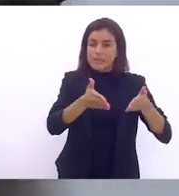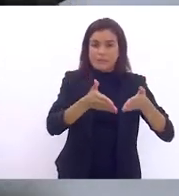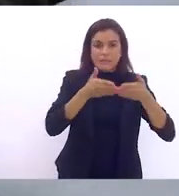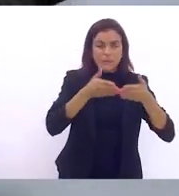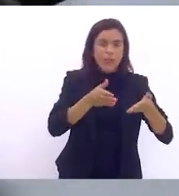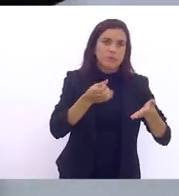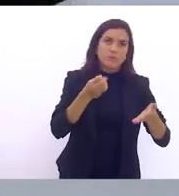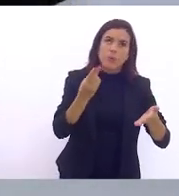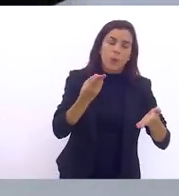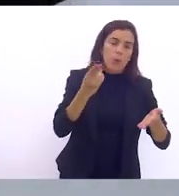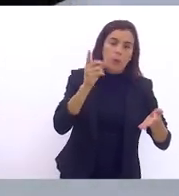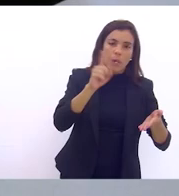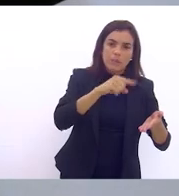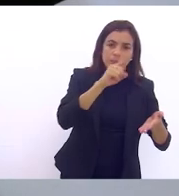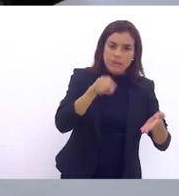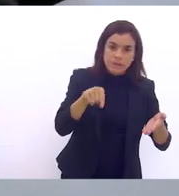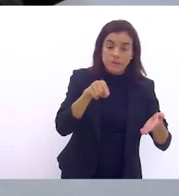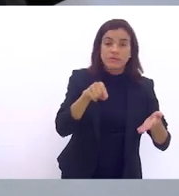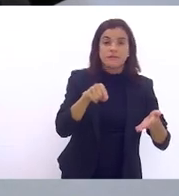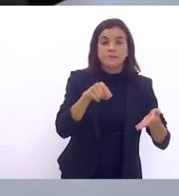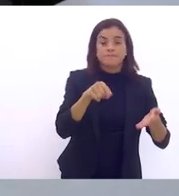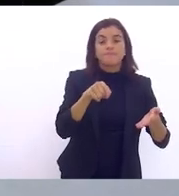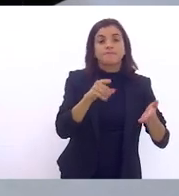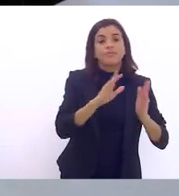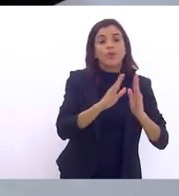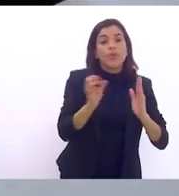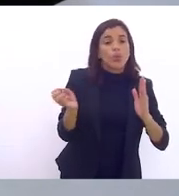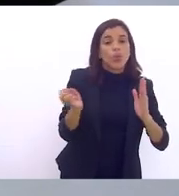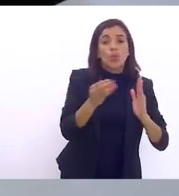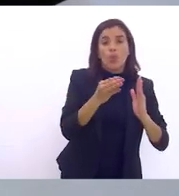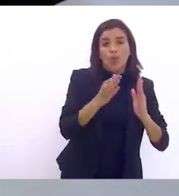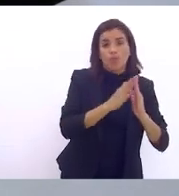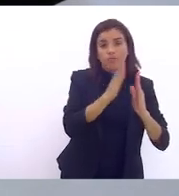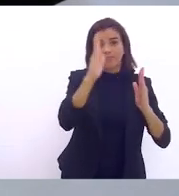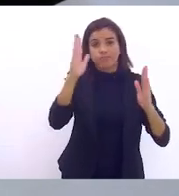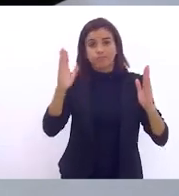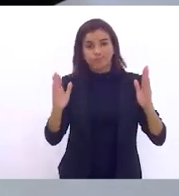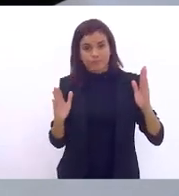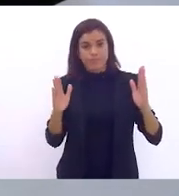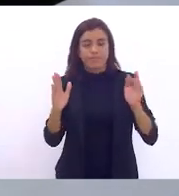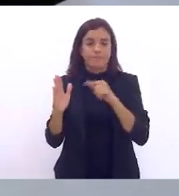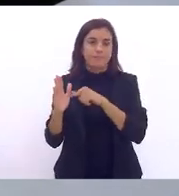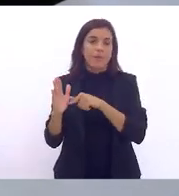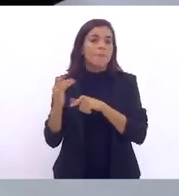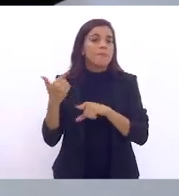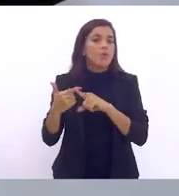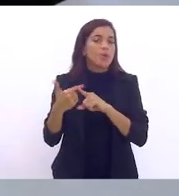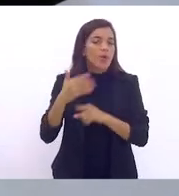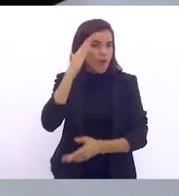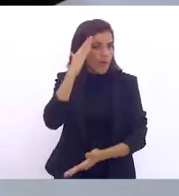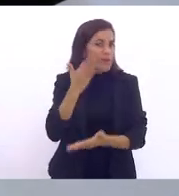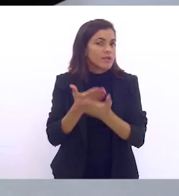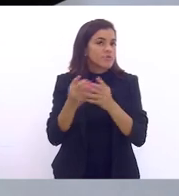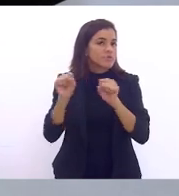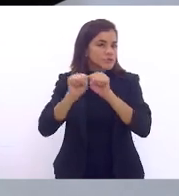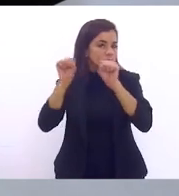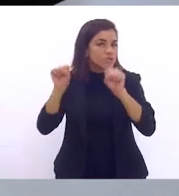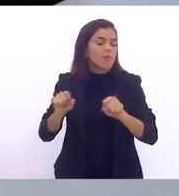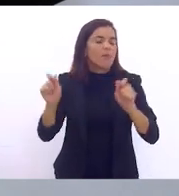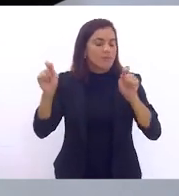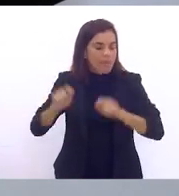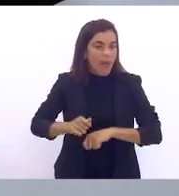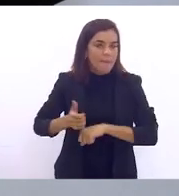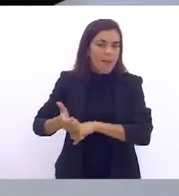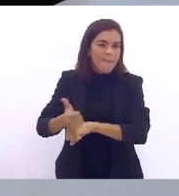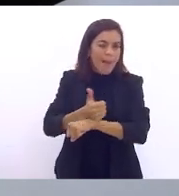cancelado enfim e que se coloque um novo Marco porque eu acredito muito que o sistema será aprimorado e isso uma hora vai